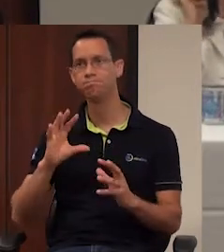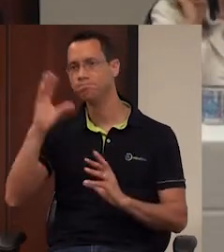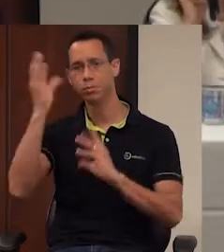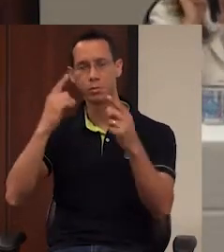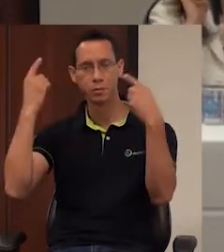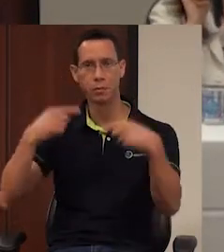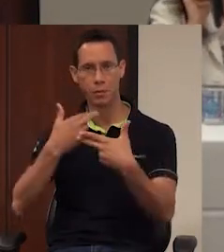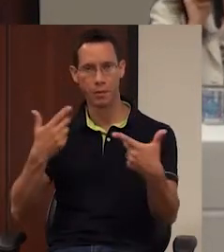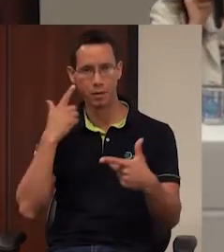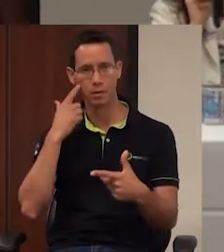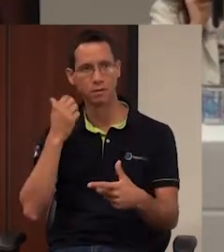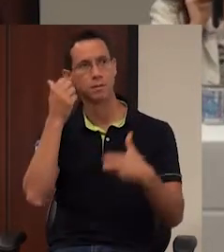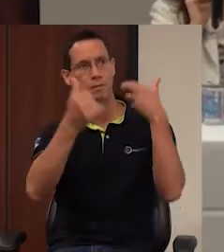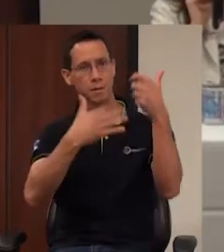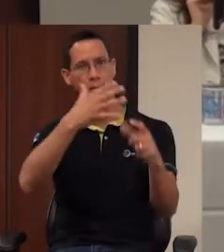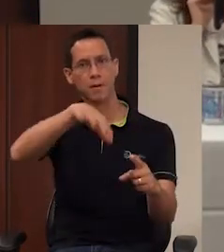situação.